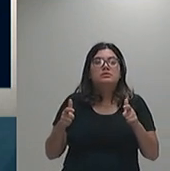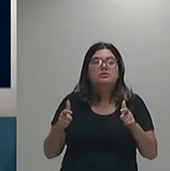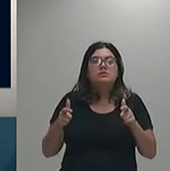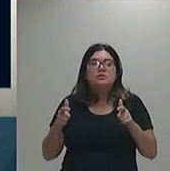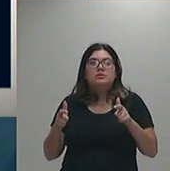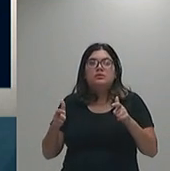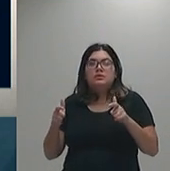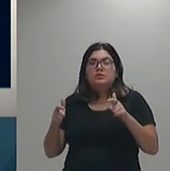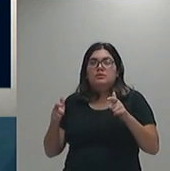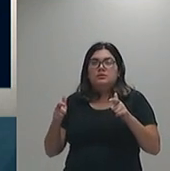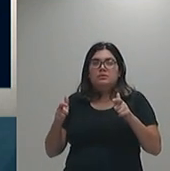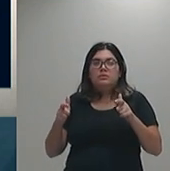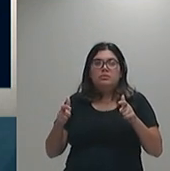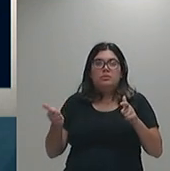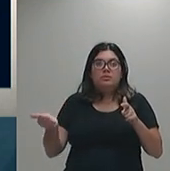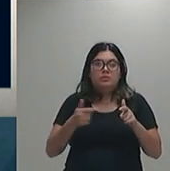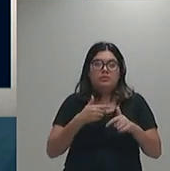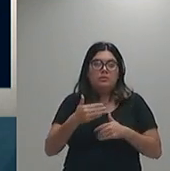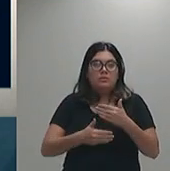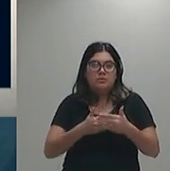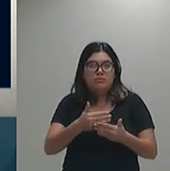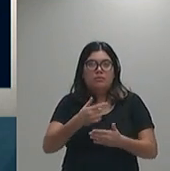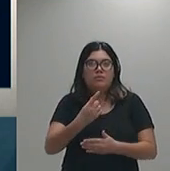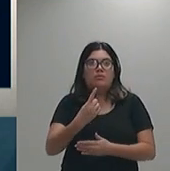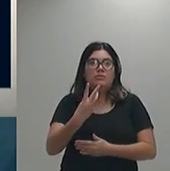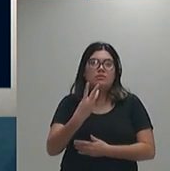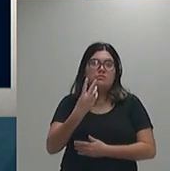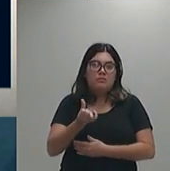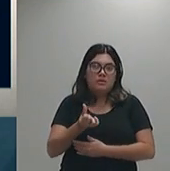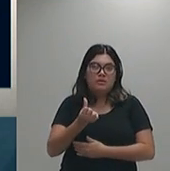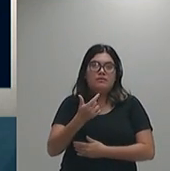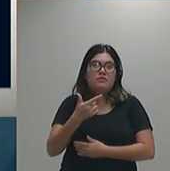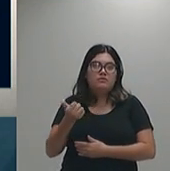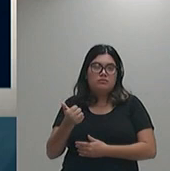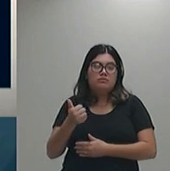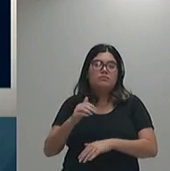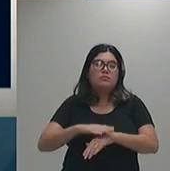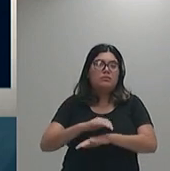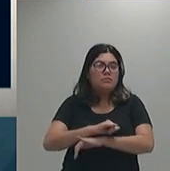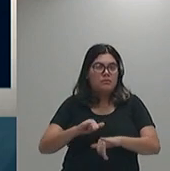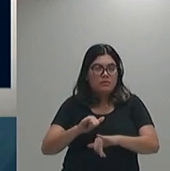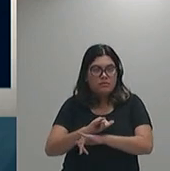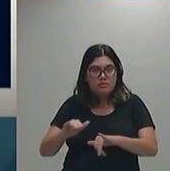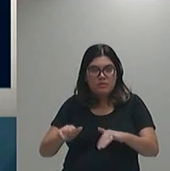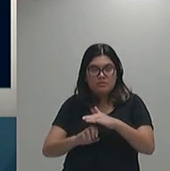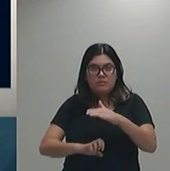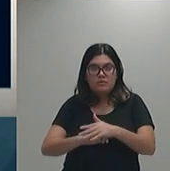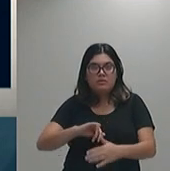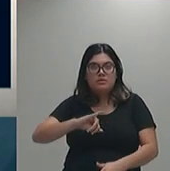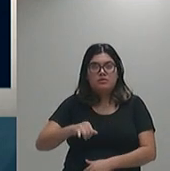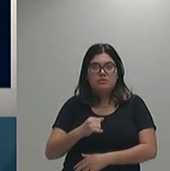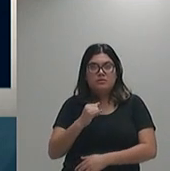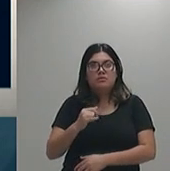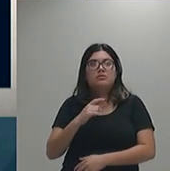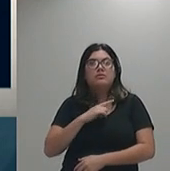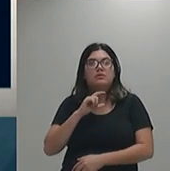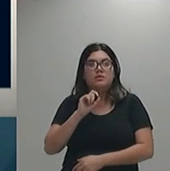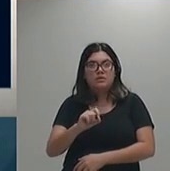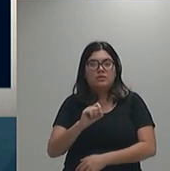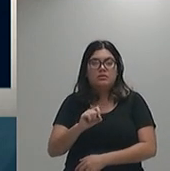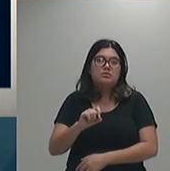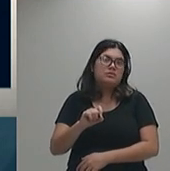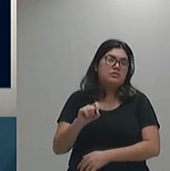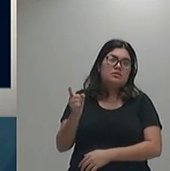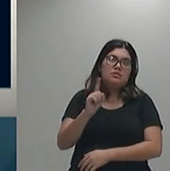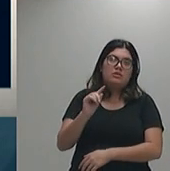o que o procedimento habitual 186 21 posteriormente promovido pela companhia já na medida em que este não cuidaria da